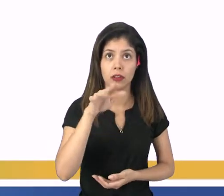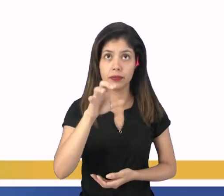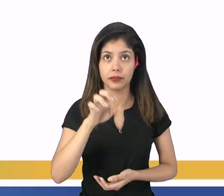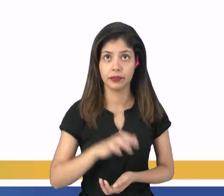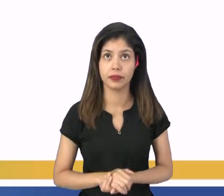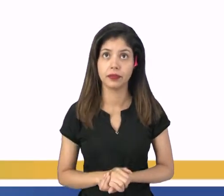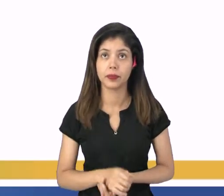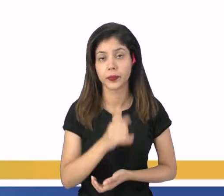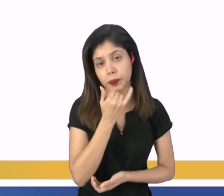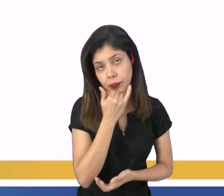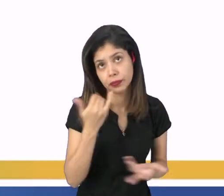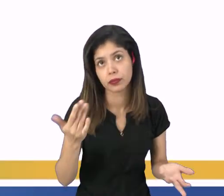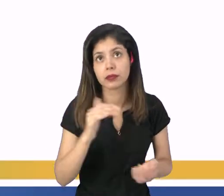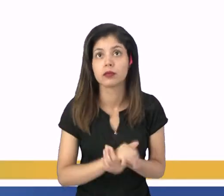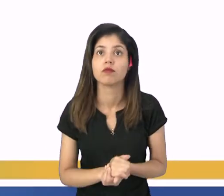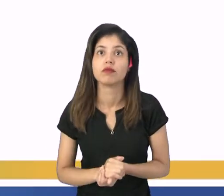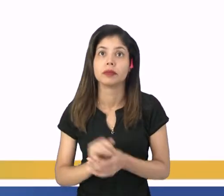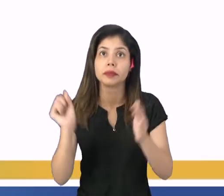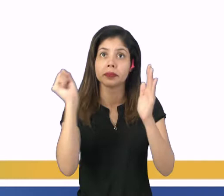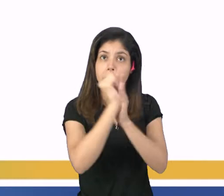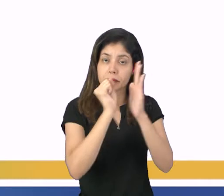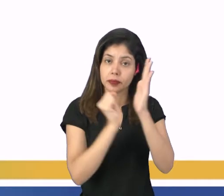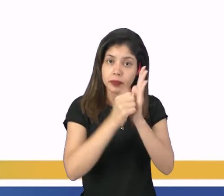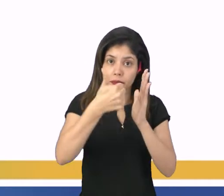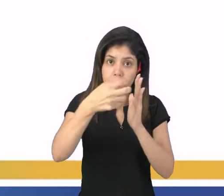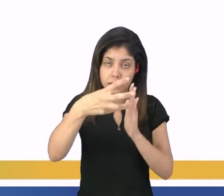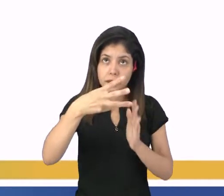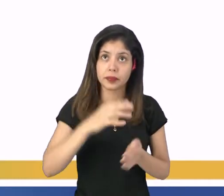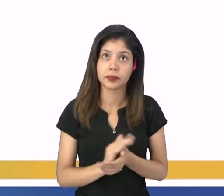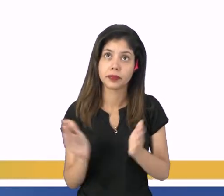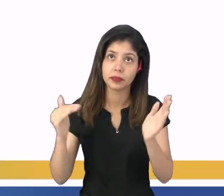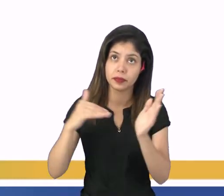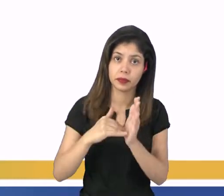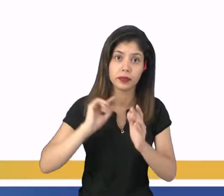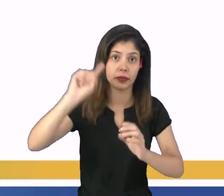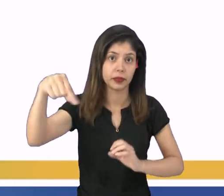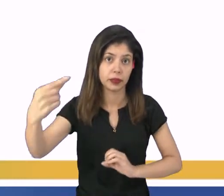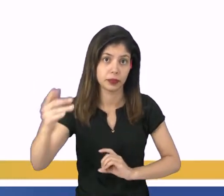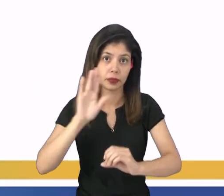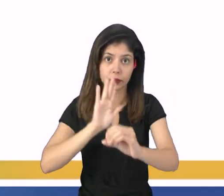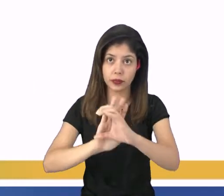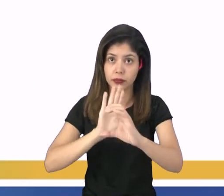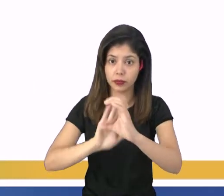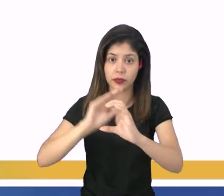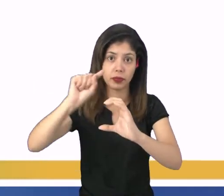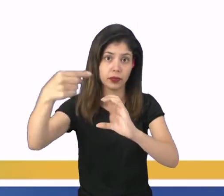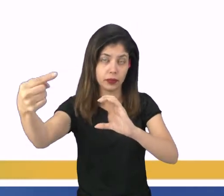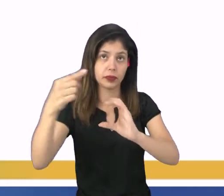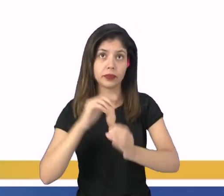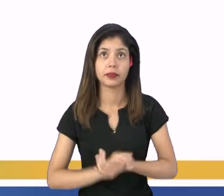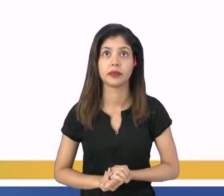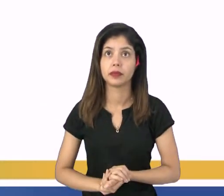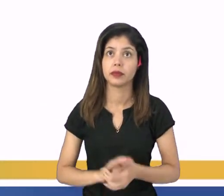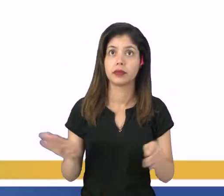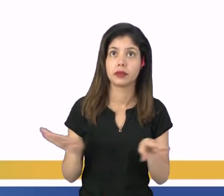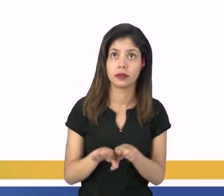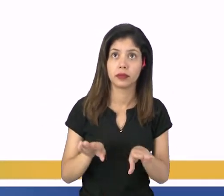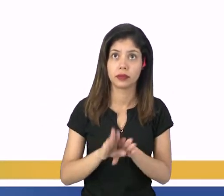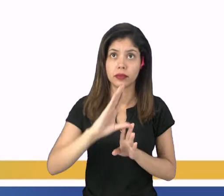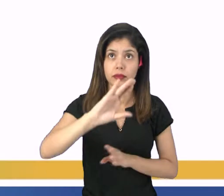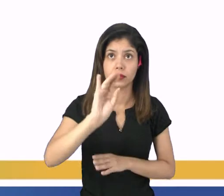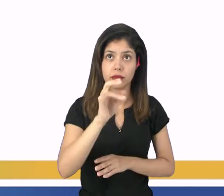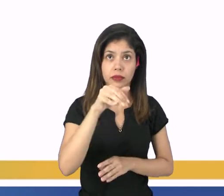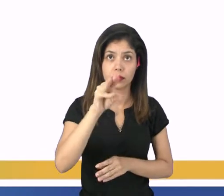Huari, desculpa, século 13 até o século 9 depois de Cristo. E o Ximu, século